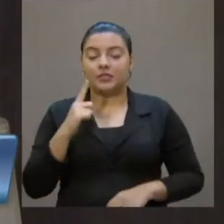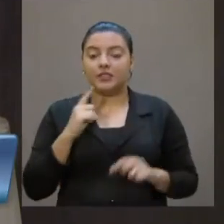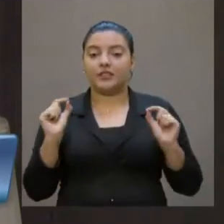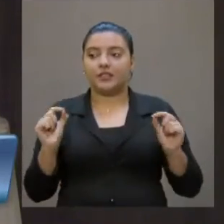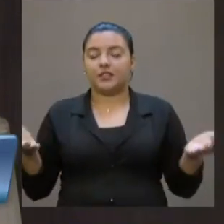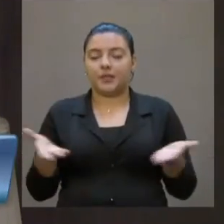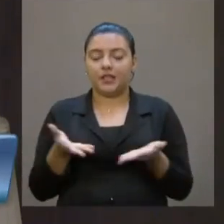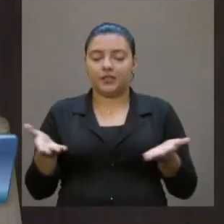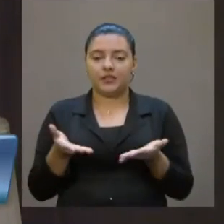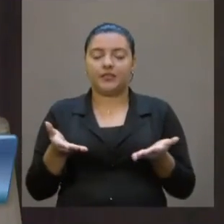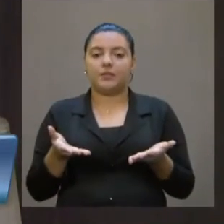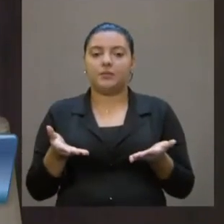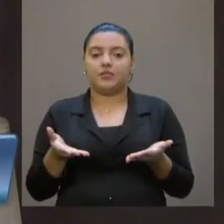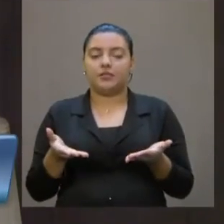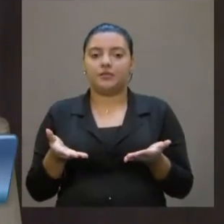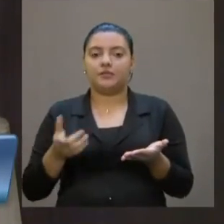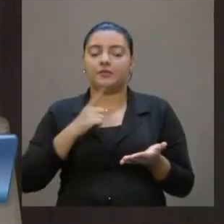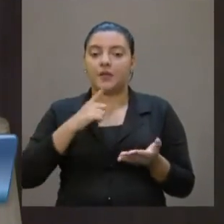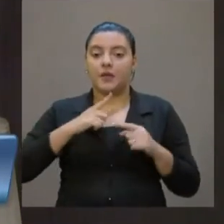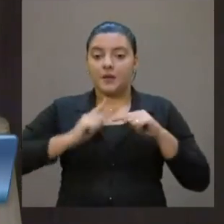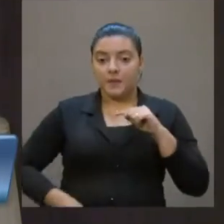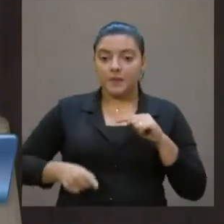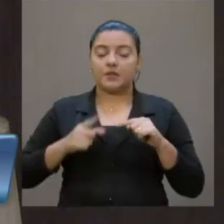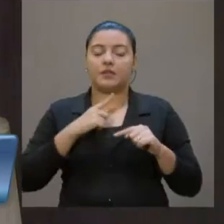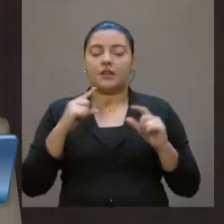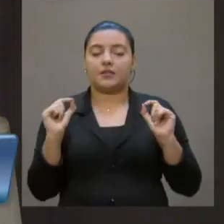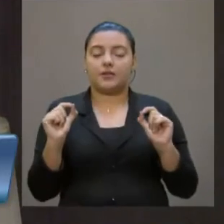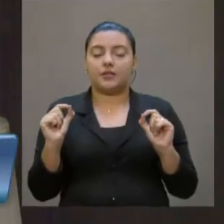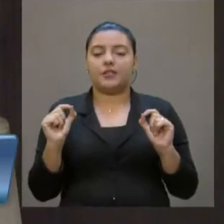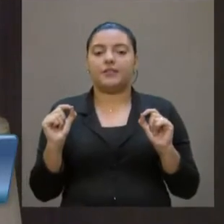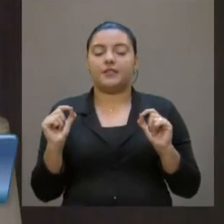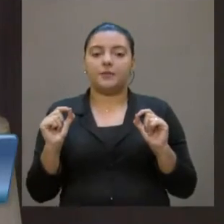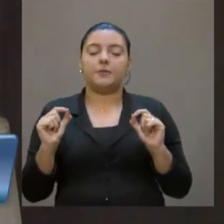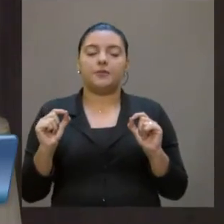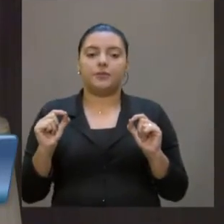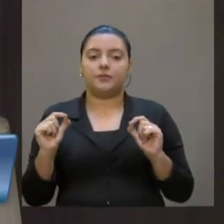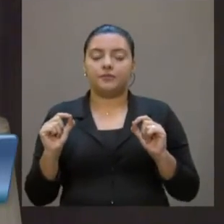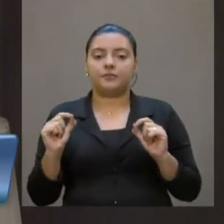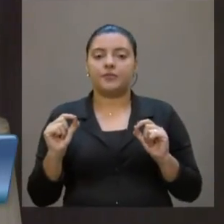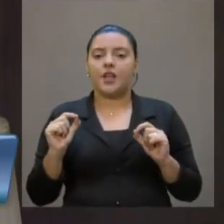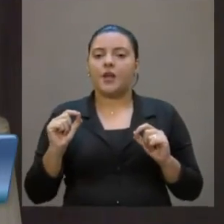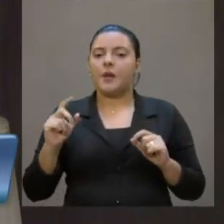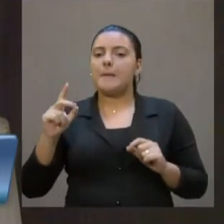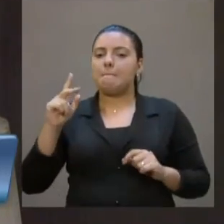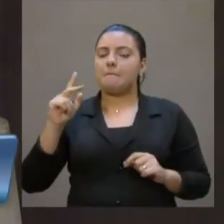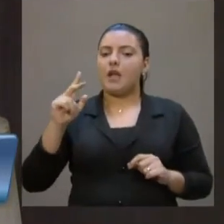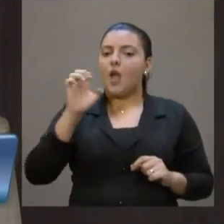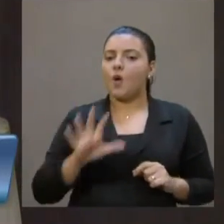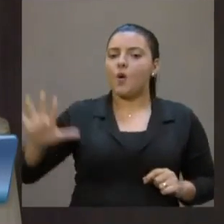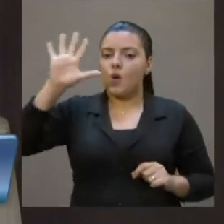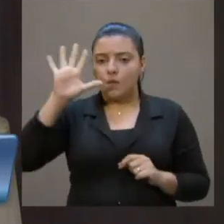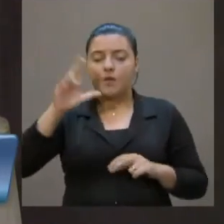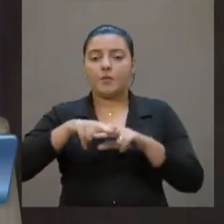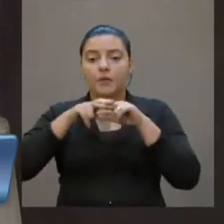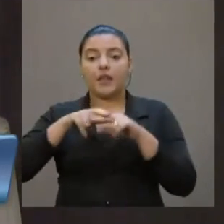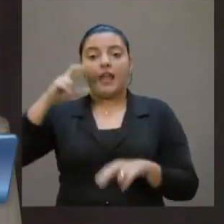aqui proibir substâncias que já estão proibidas em toda a União Europeia, deputado Heitor, que são esses neonicotinoides.